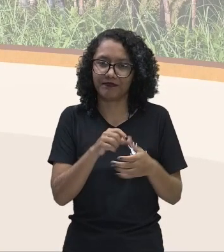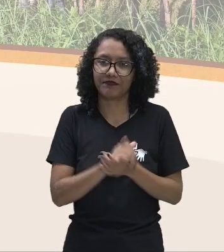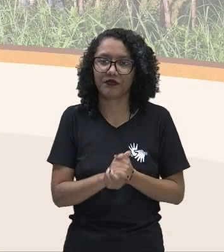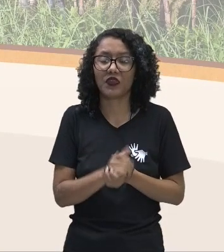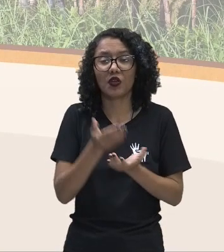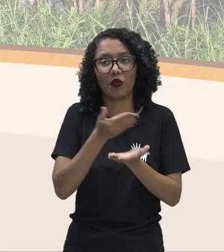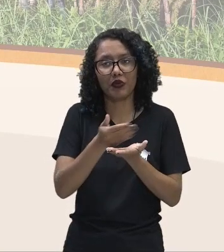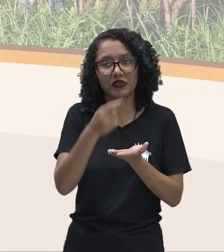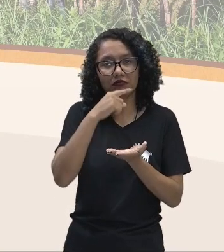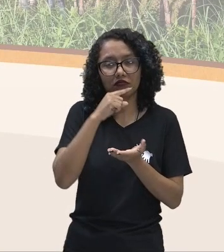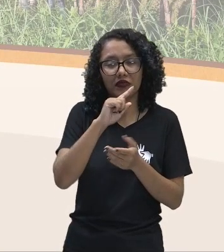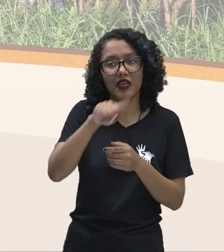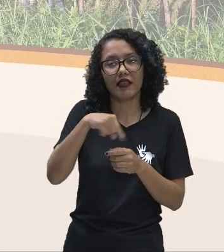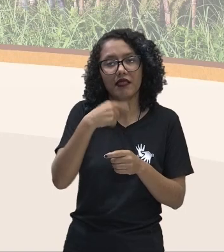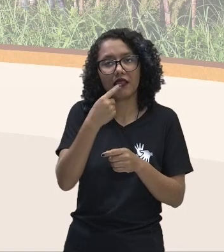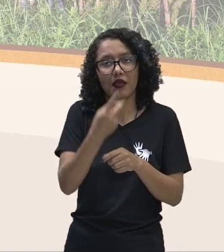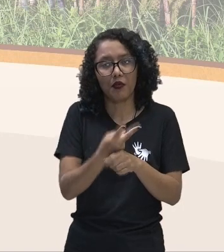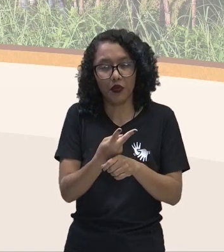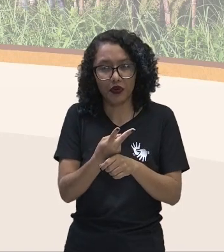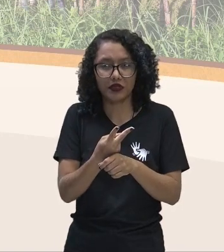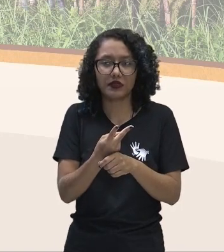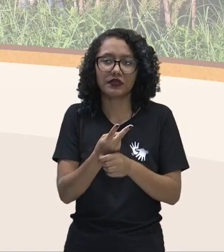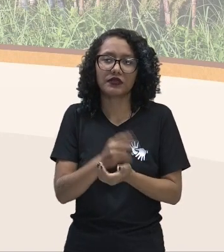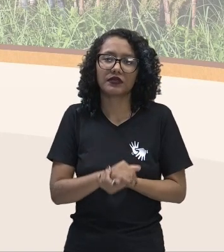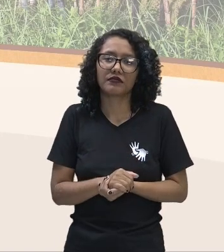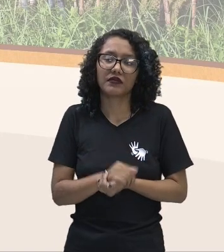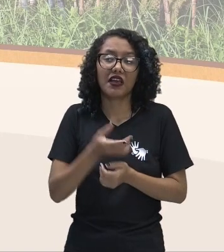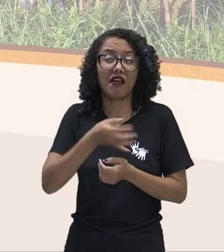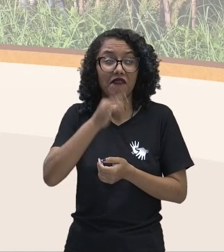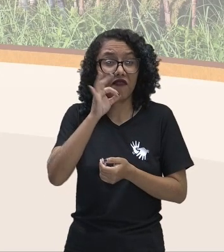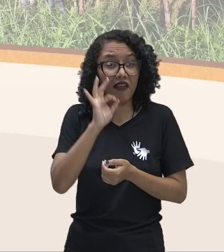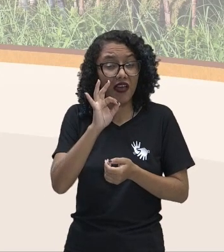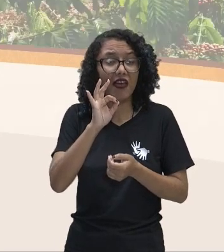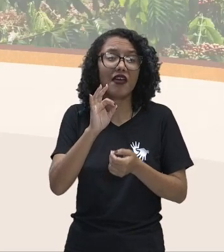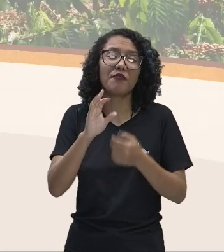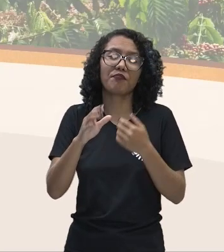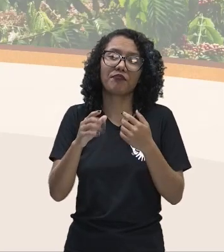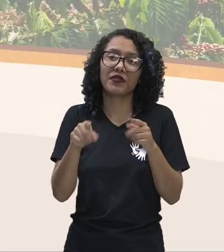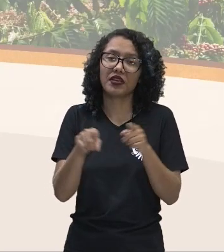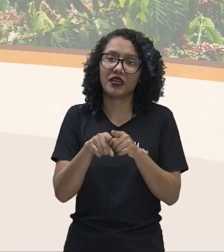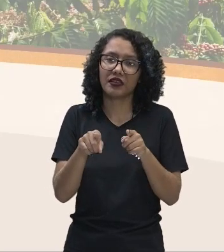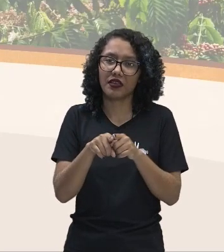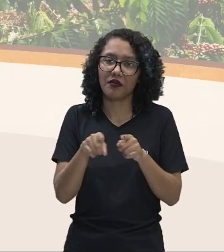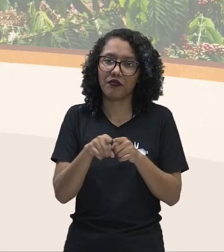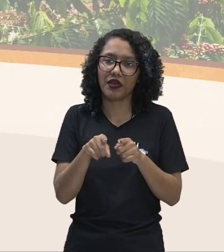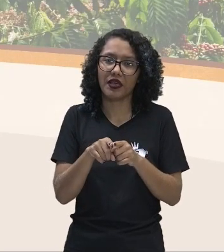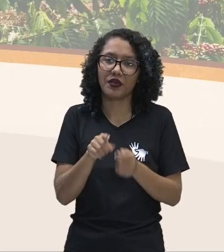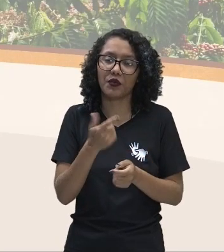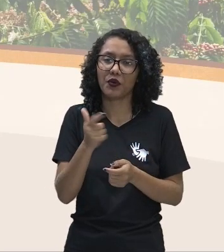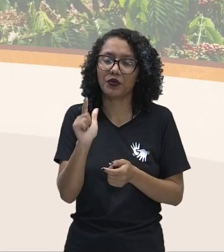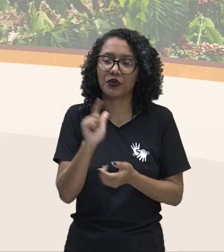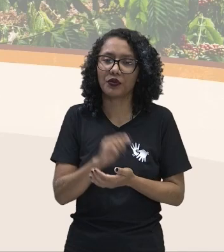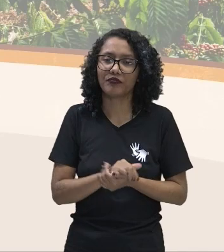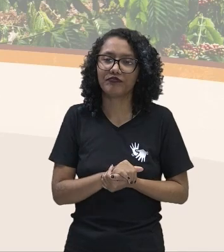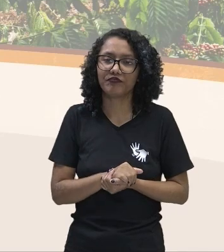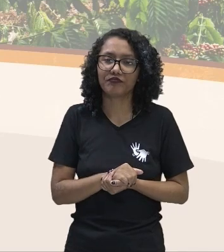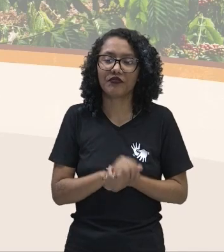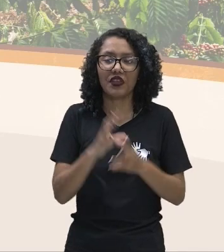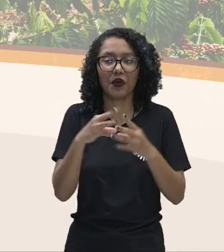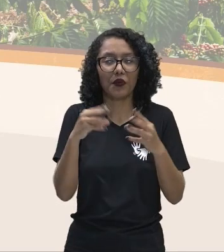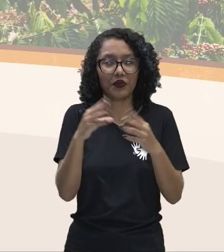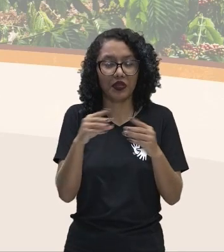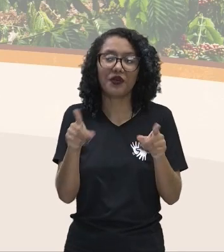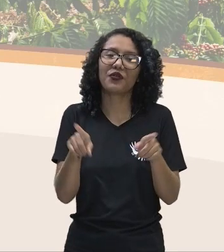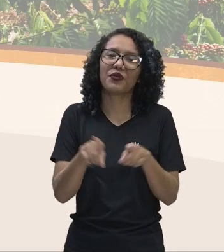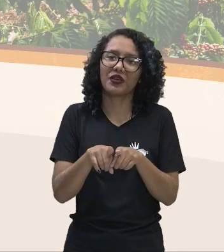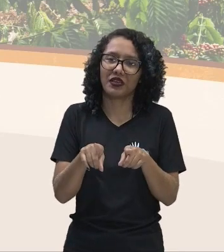cana-de-açúcar, depois passou para a produção cafeeira e nesse contexto temos também a produção do algodão e também